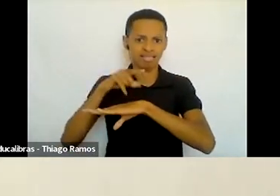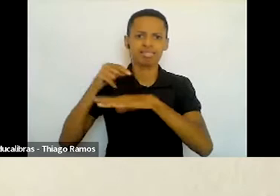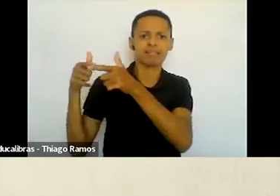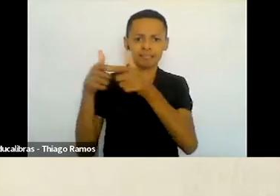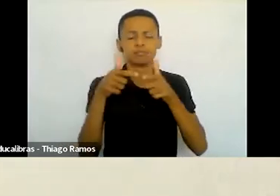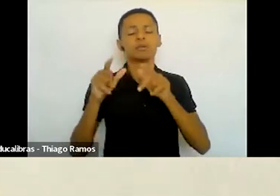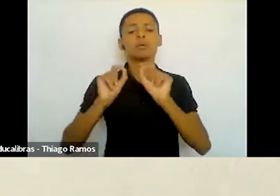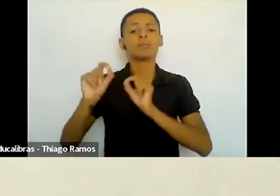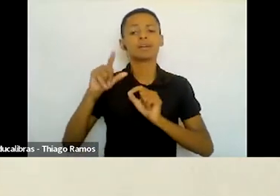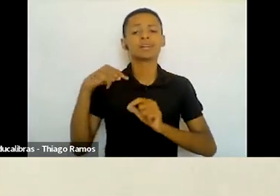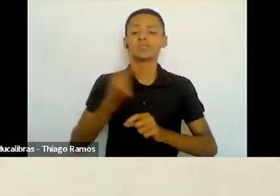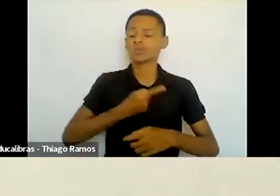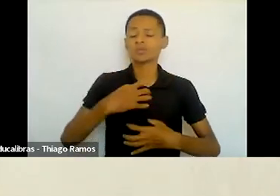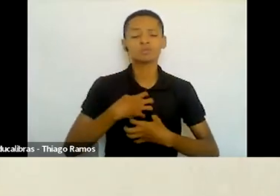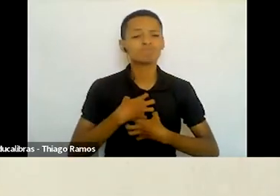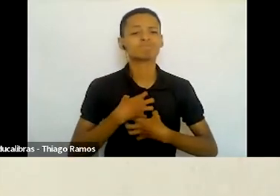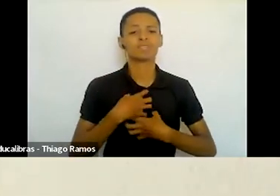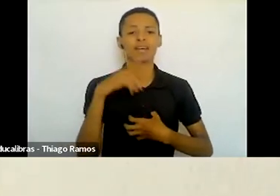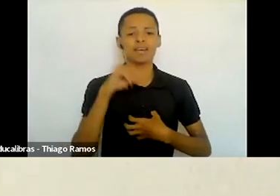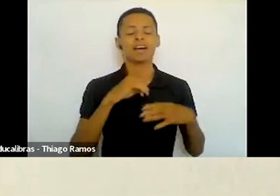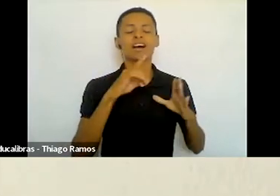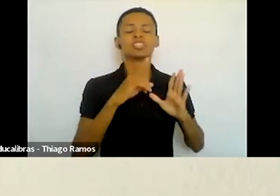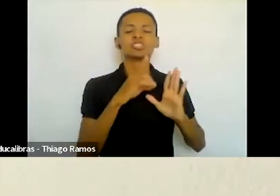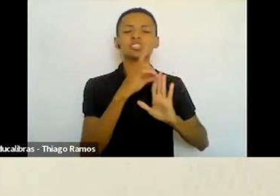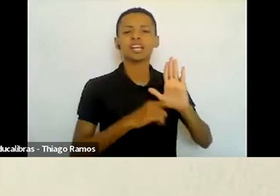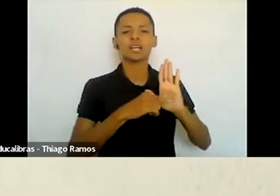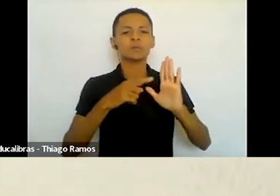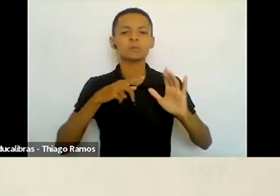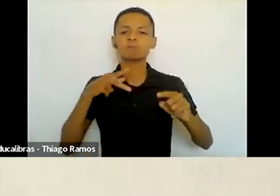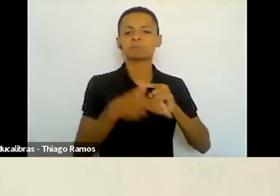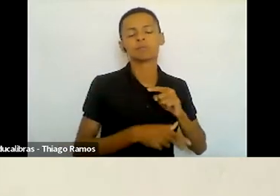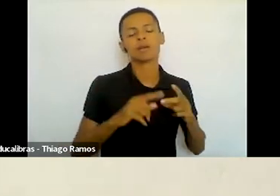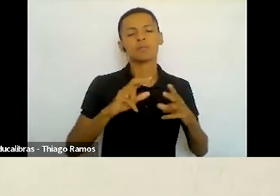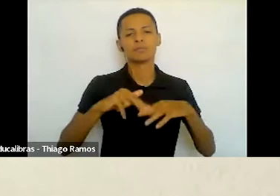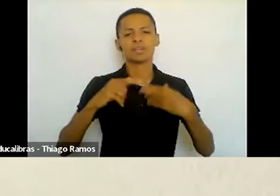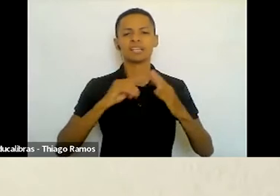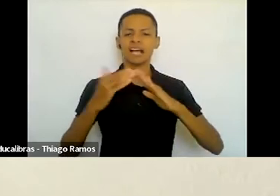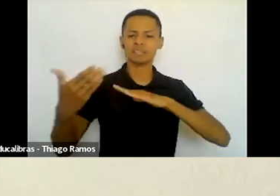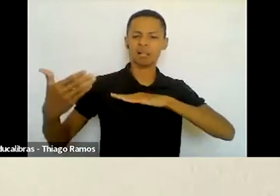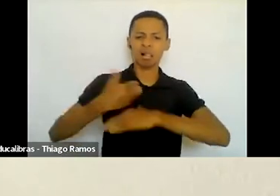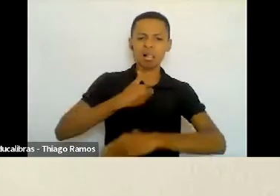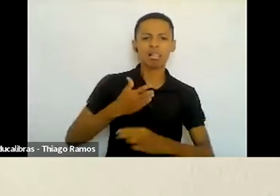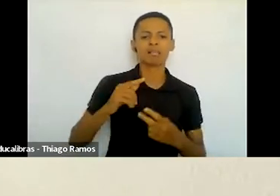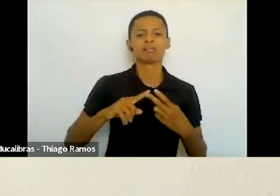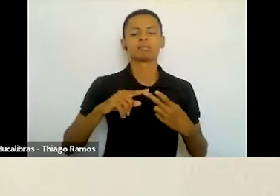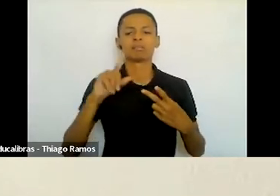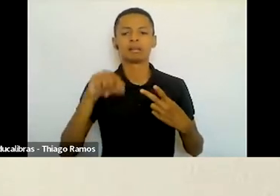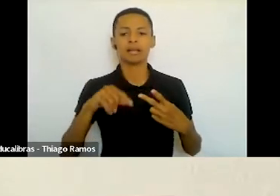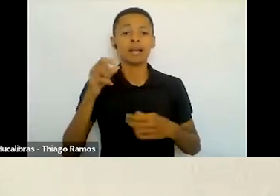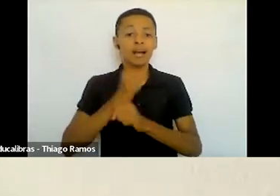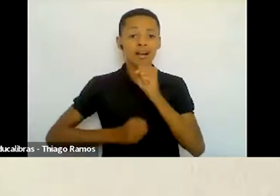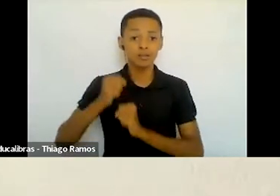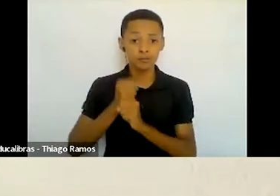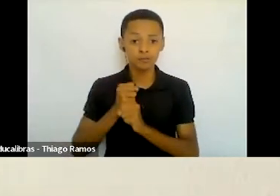gente sofre violações de direitos, invasão nas nossas casas, ações. No ano passado, eu